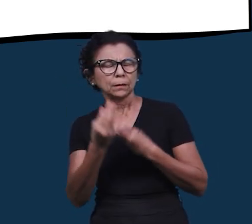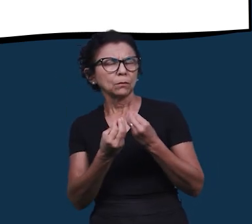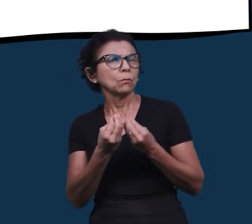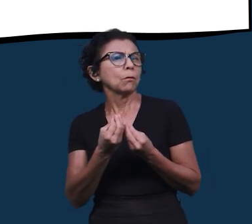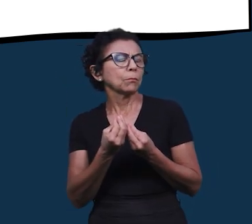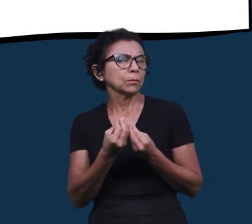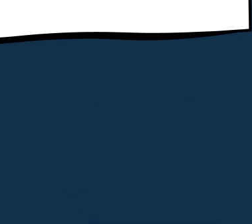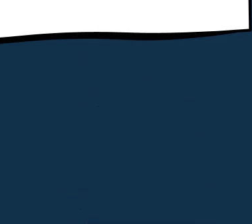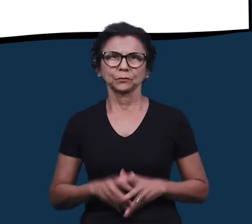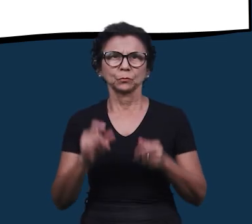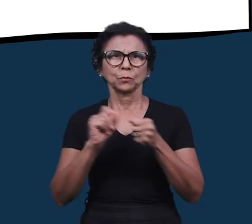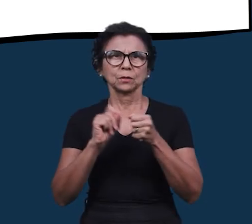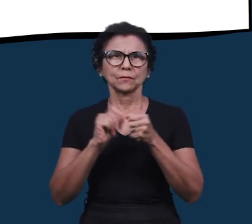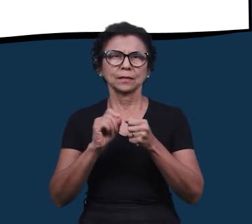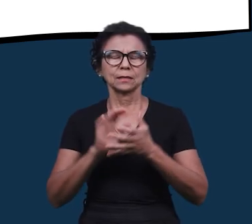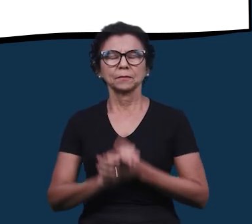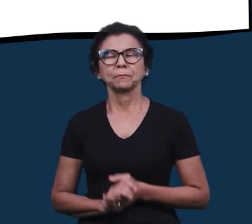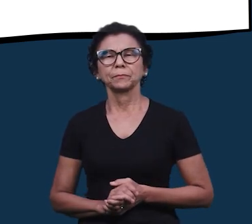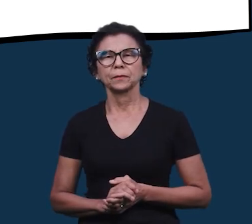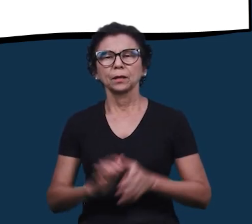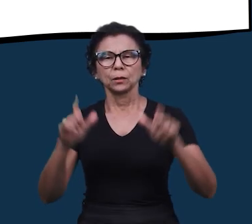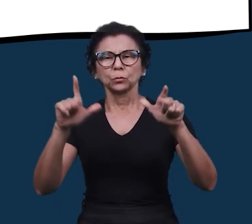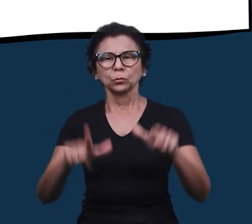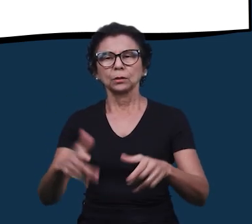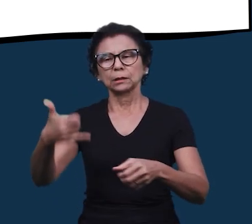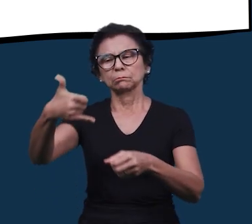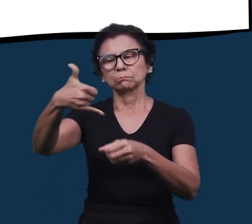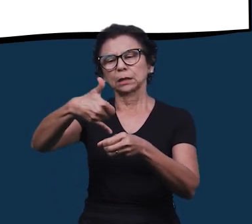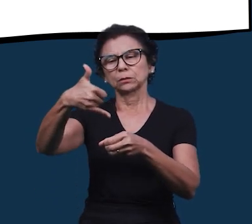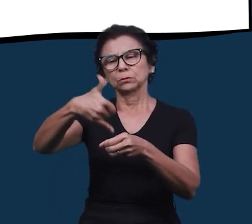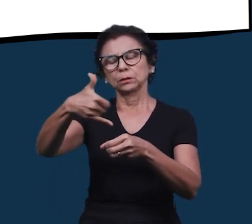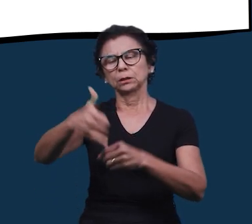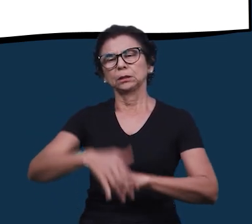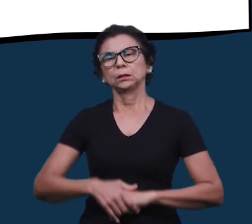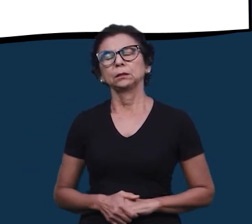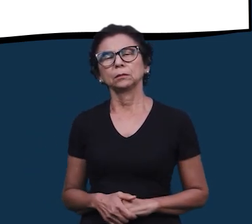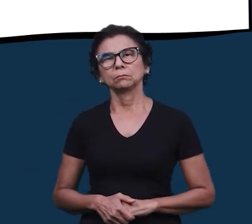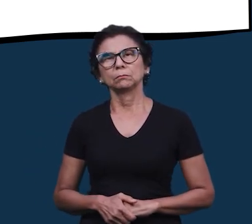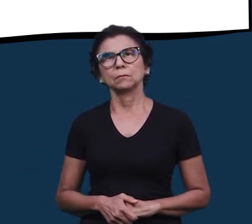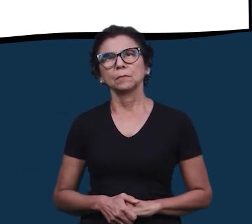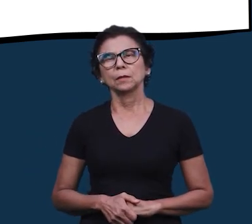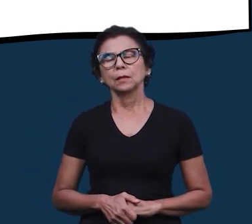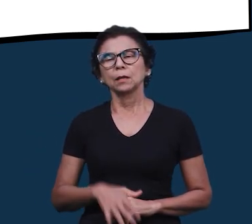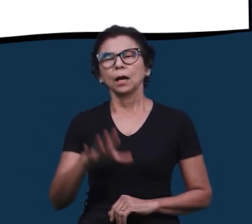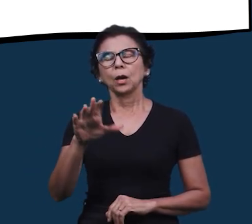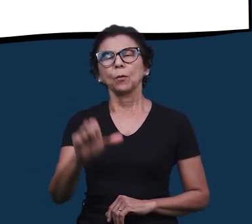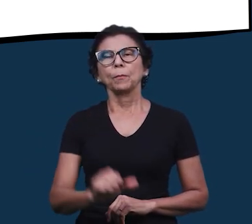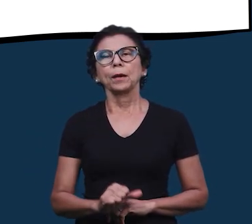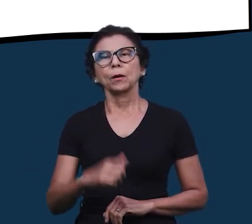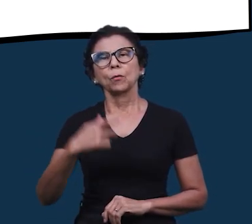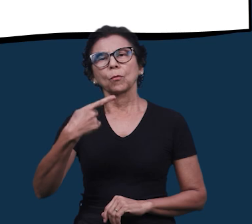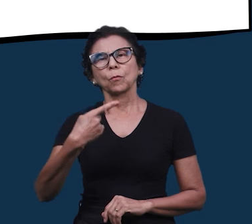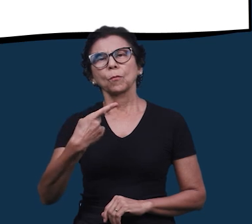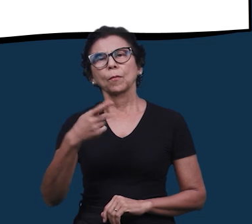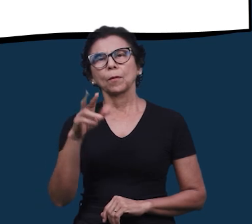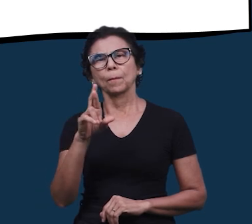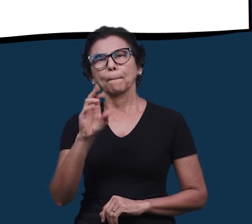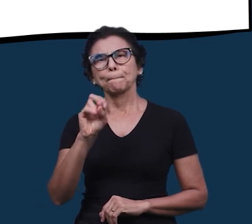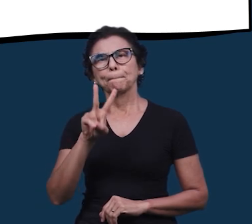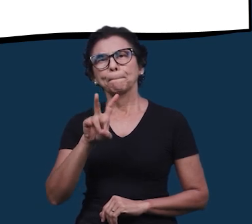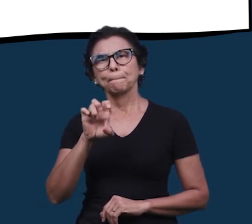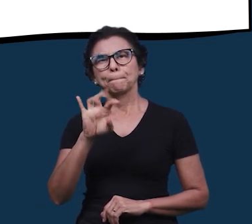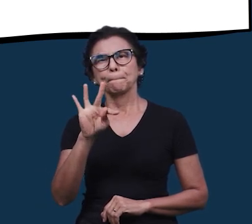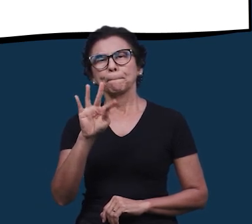ser feito isso? Eu chego no posto de gasolina e pego um recipiente de vidro chamado proveta. E